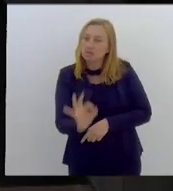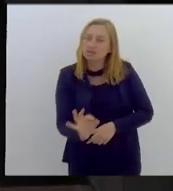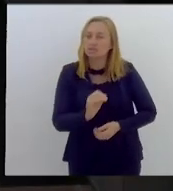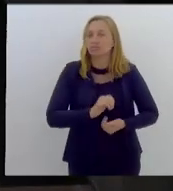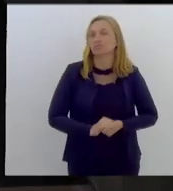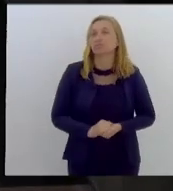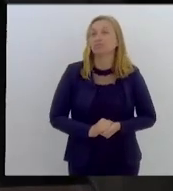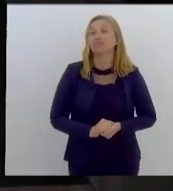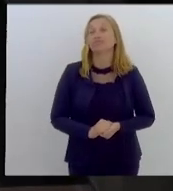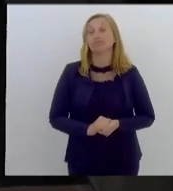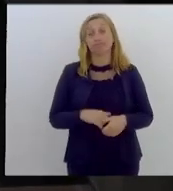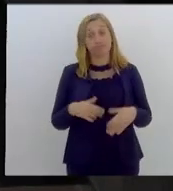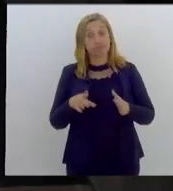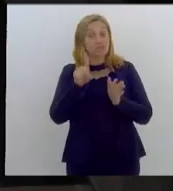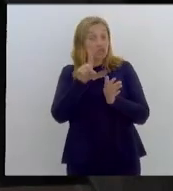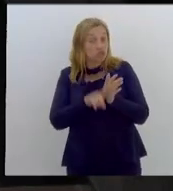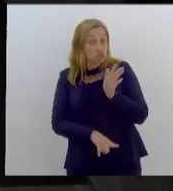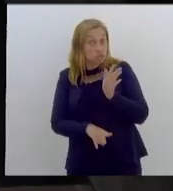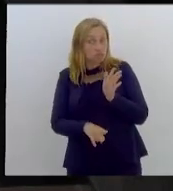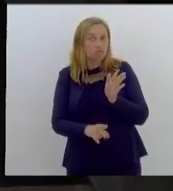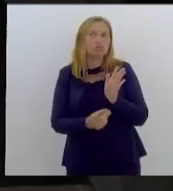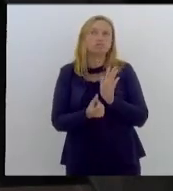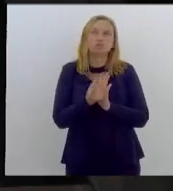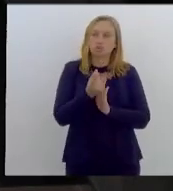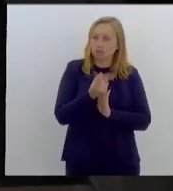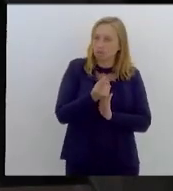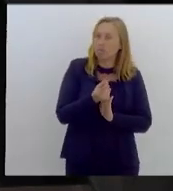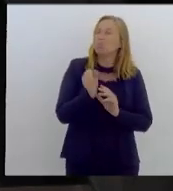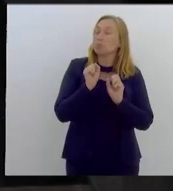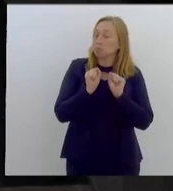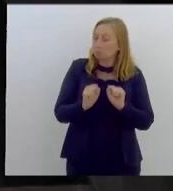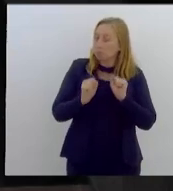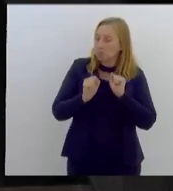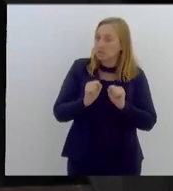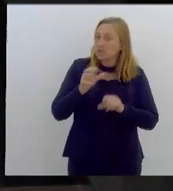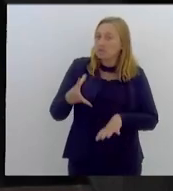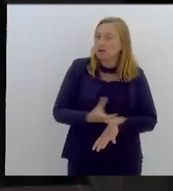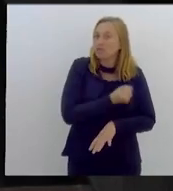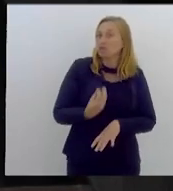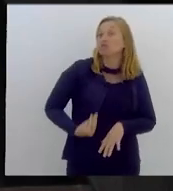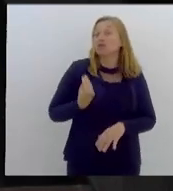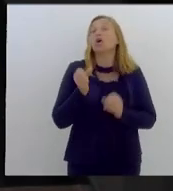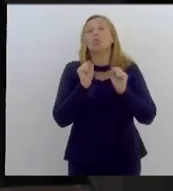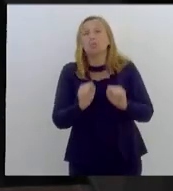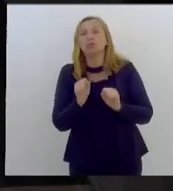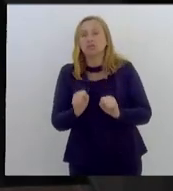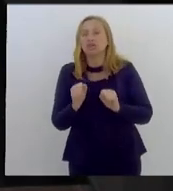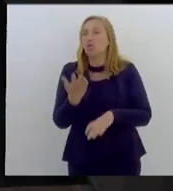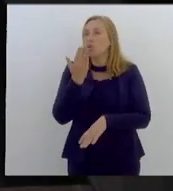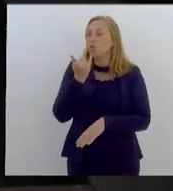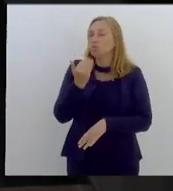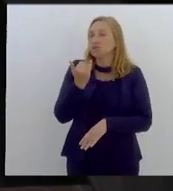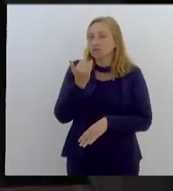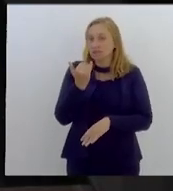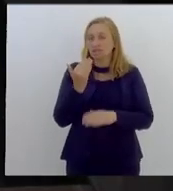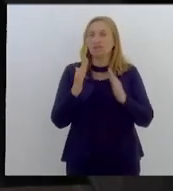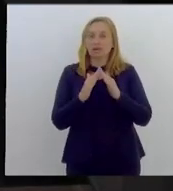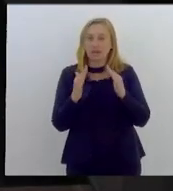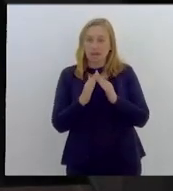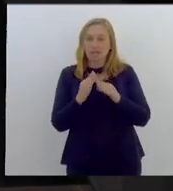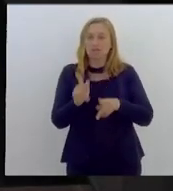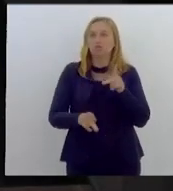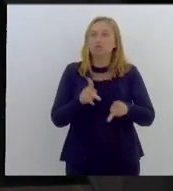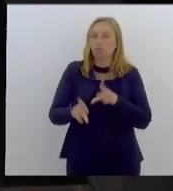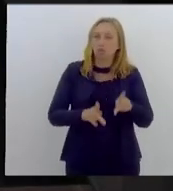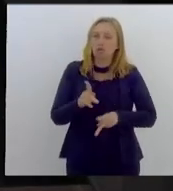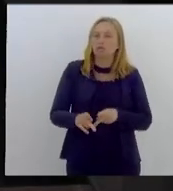24,44%. Ou seja, redução de um orçamento que poderia estar salvando vidas, que poderia estar botando comida na mesa da